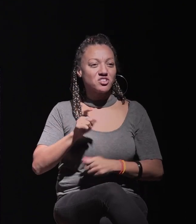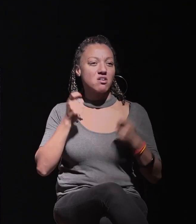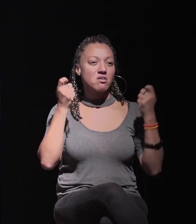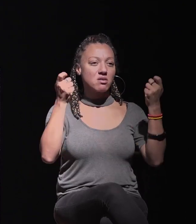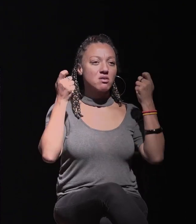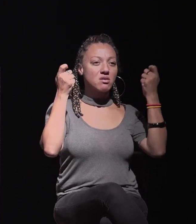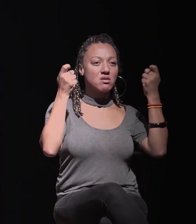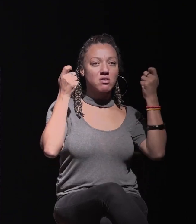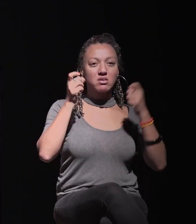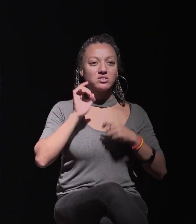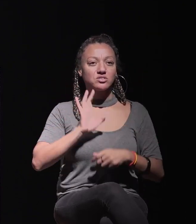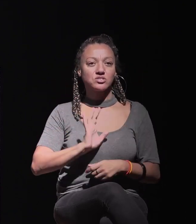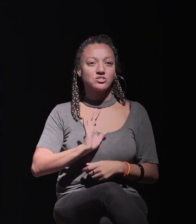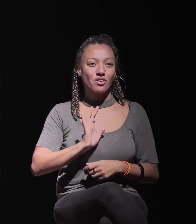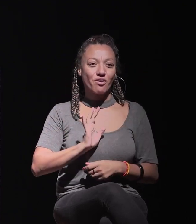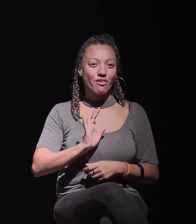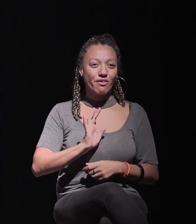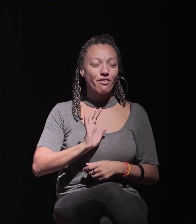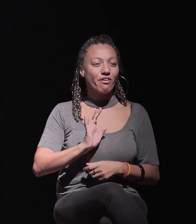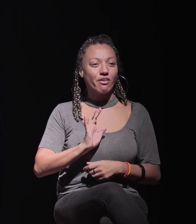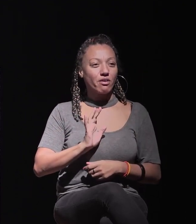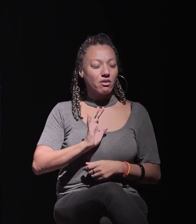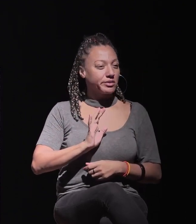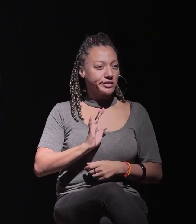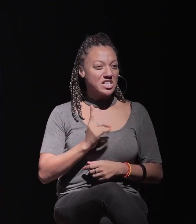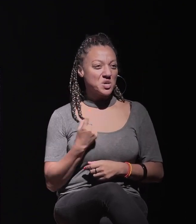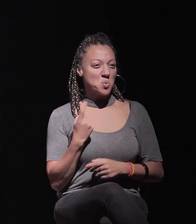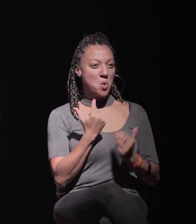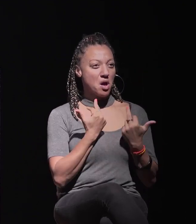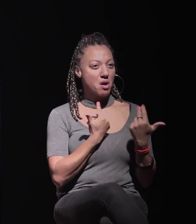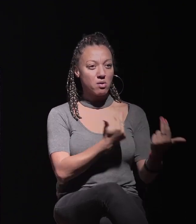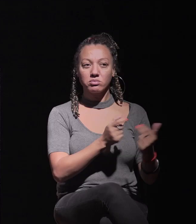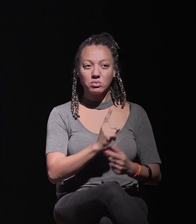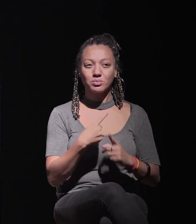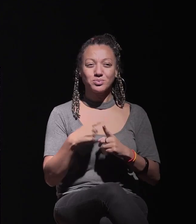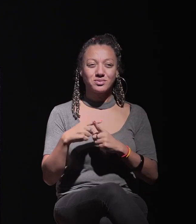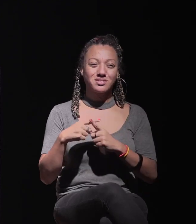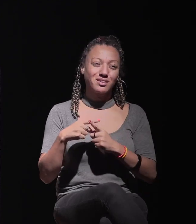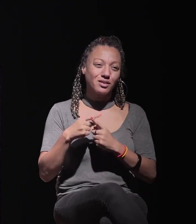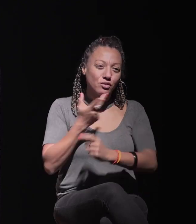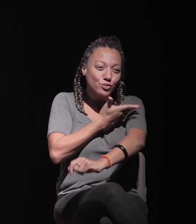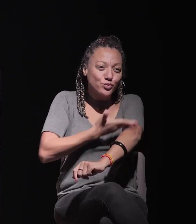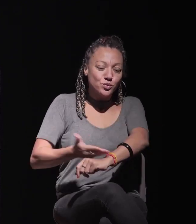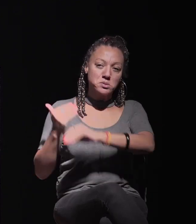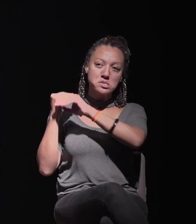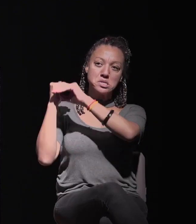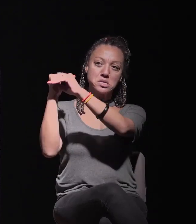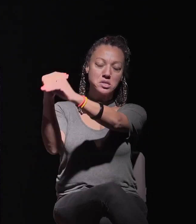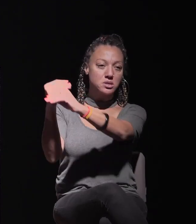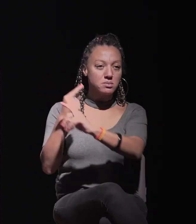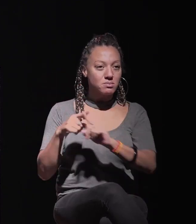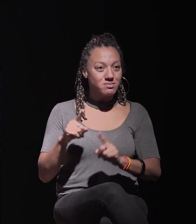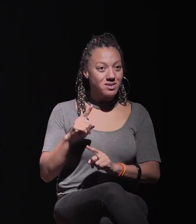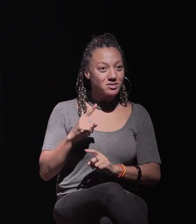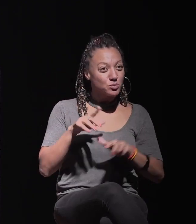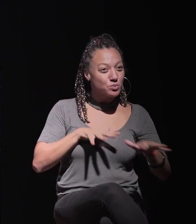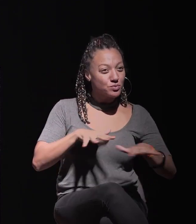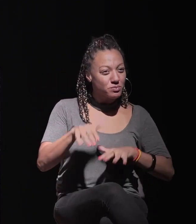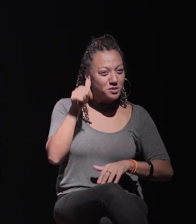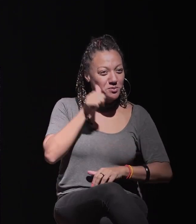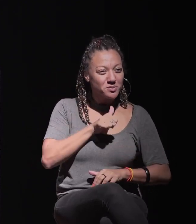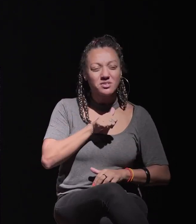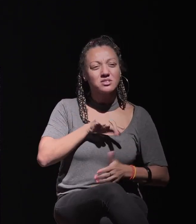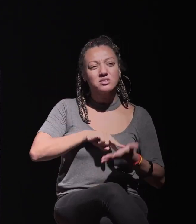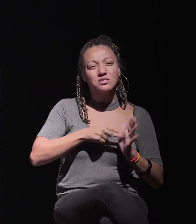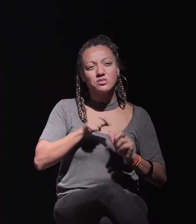como os meios de comunicação hegemônicos nos querem fazer acreditar. Ao contrário, elas são